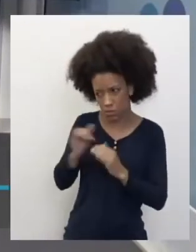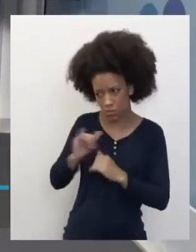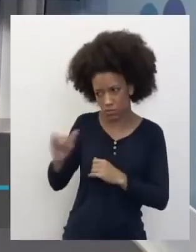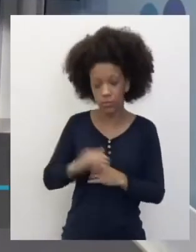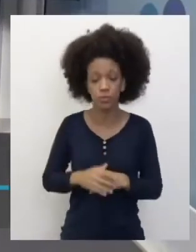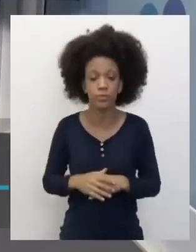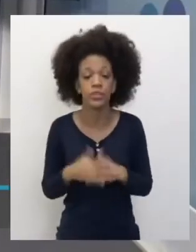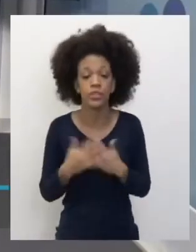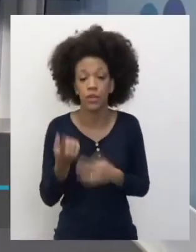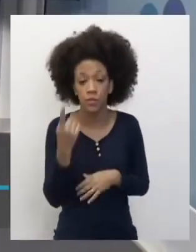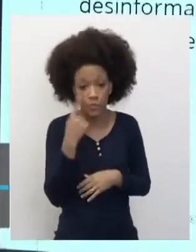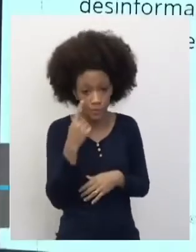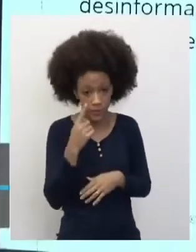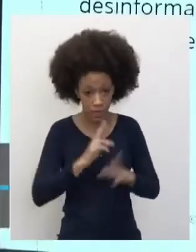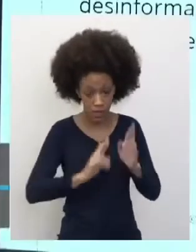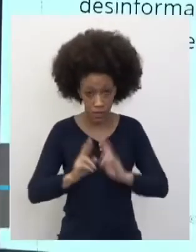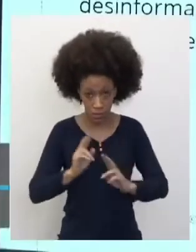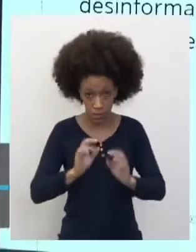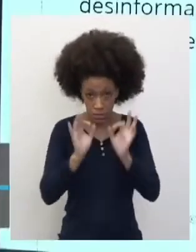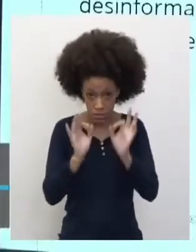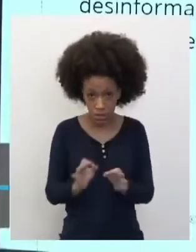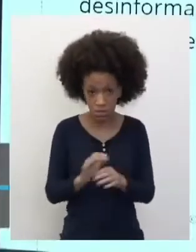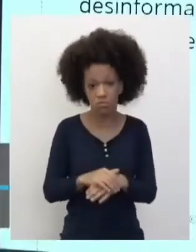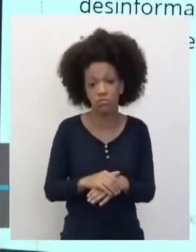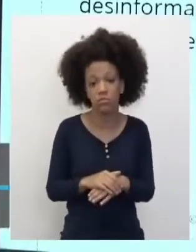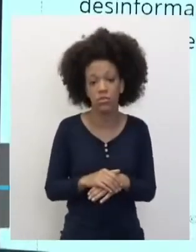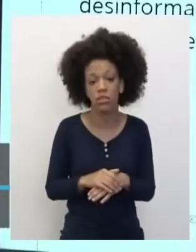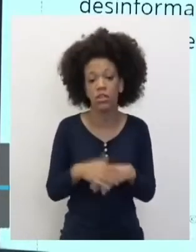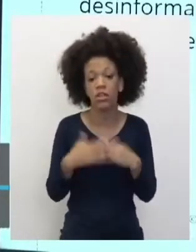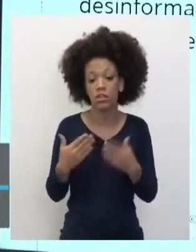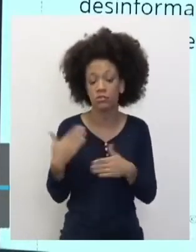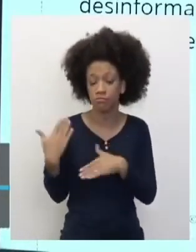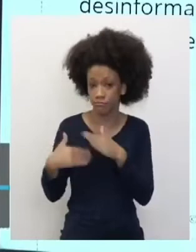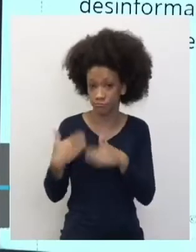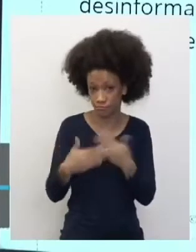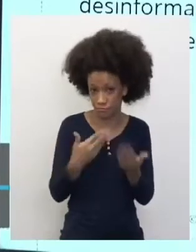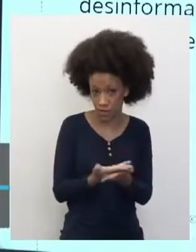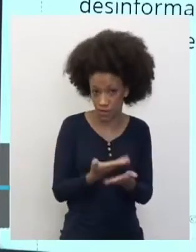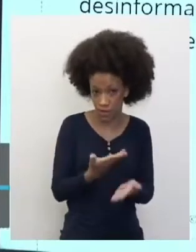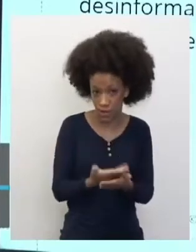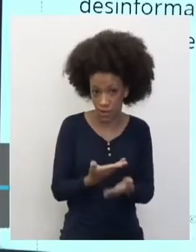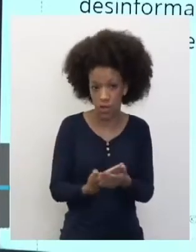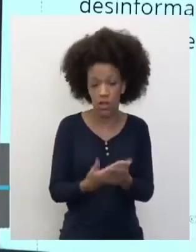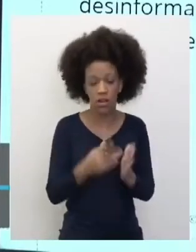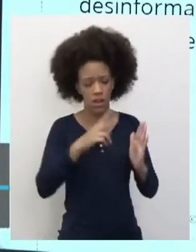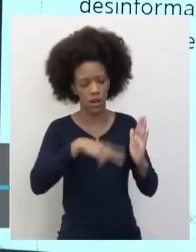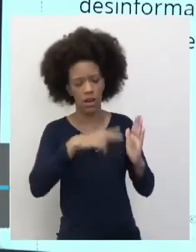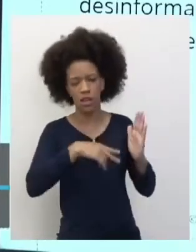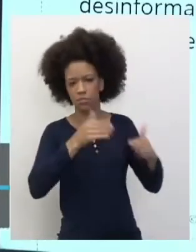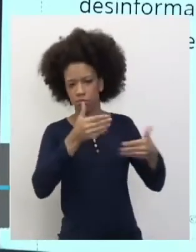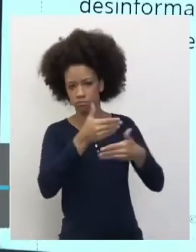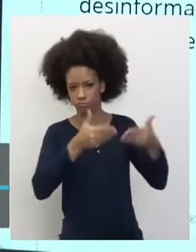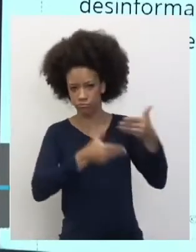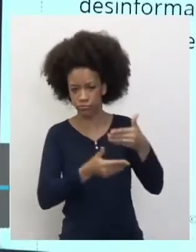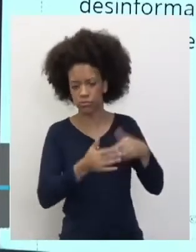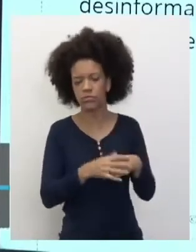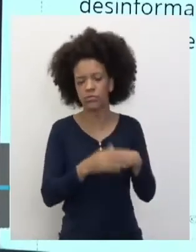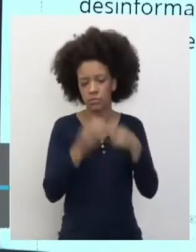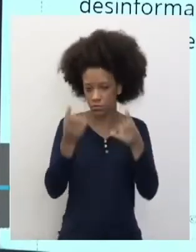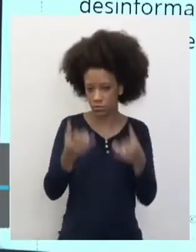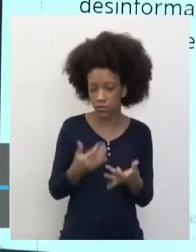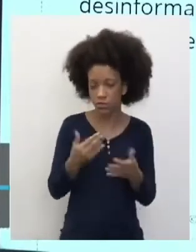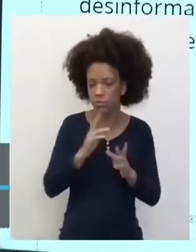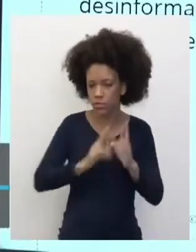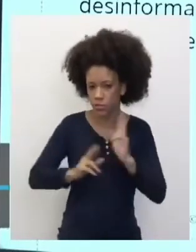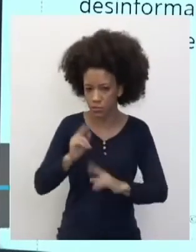vamos ver se essas respostas estão corretas ou não. No decorrer da aula, conforme formos lendo os slides, tá, fomos comentando, a gente vai respondendo